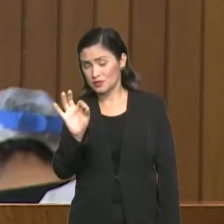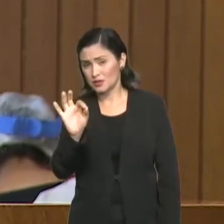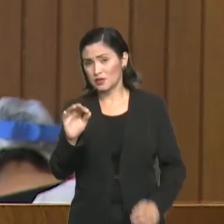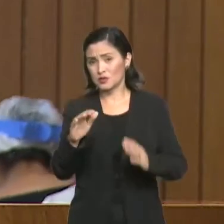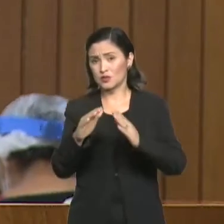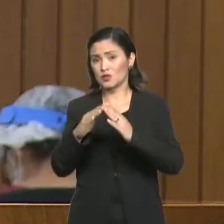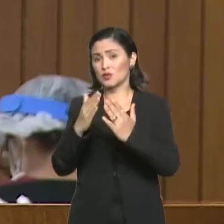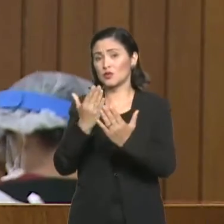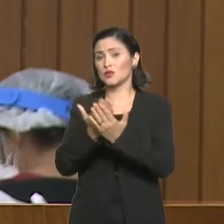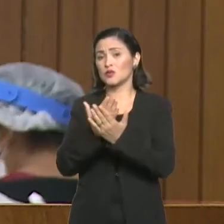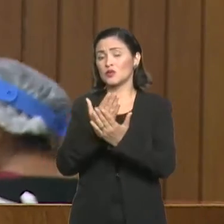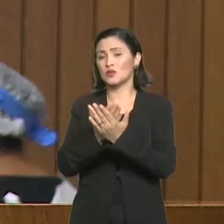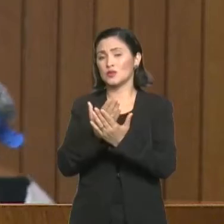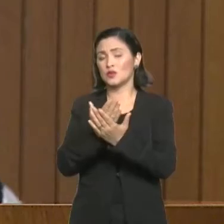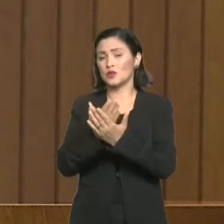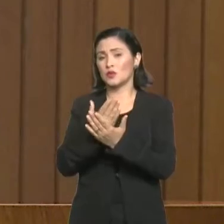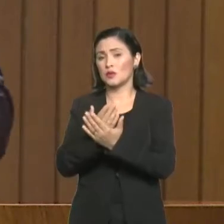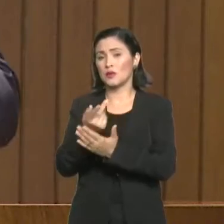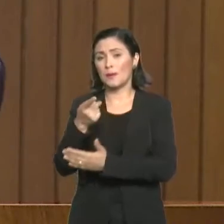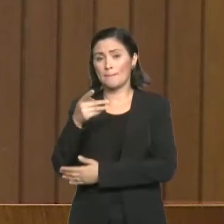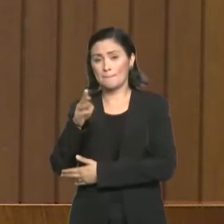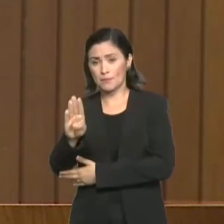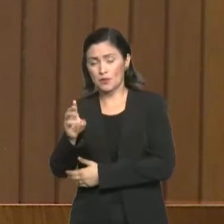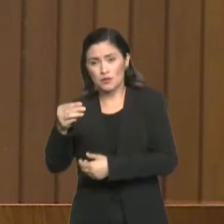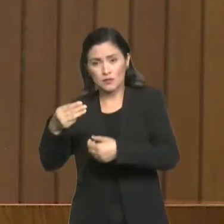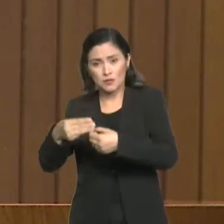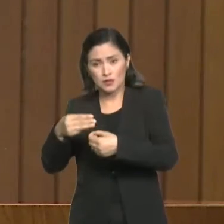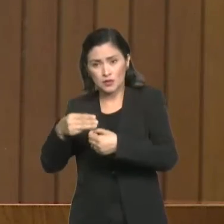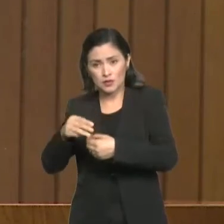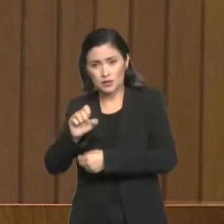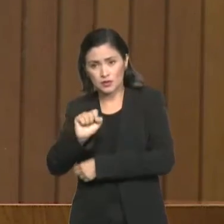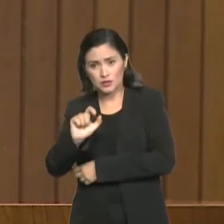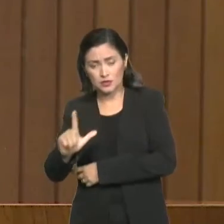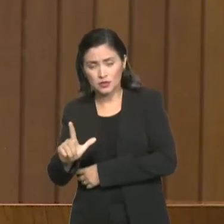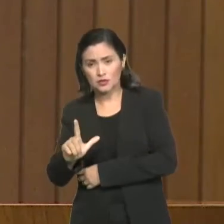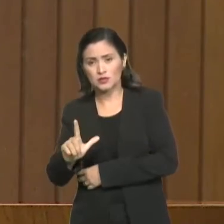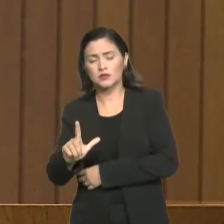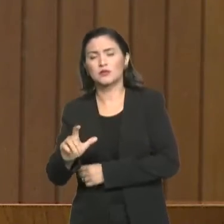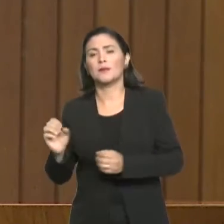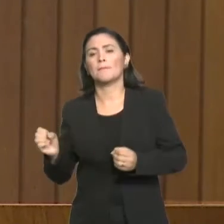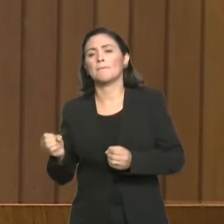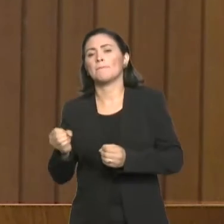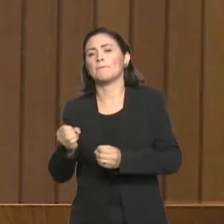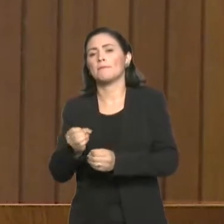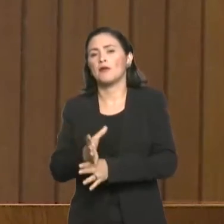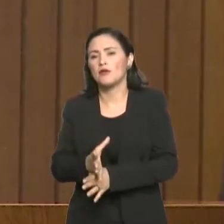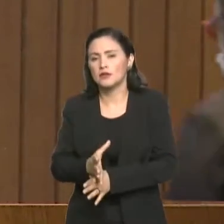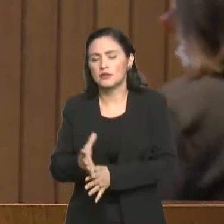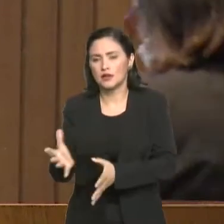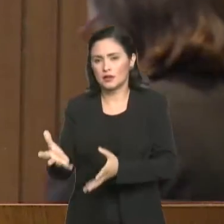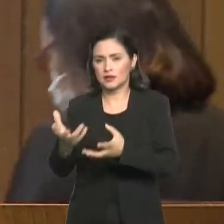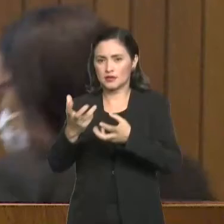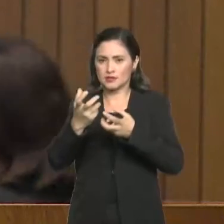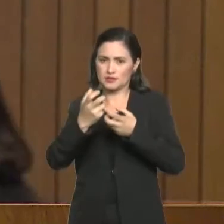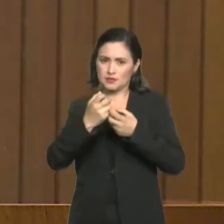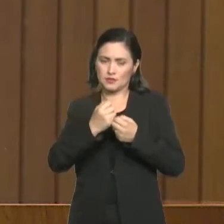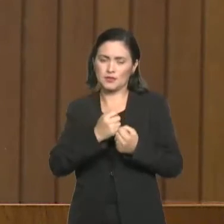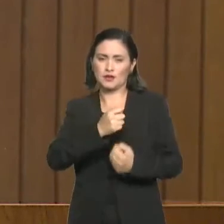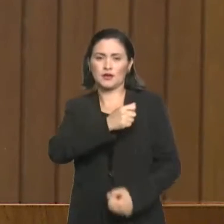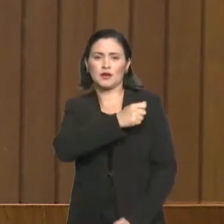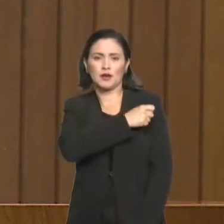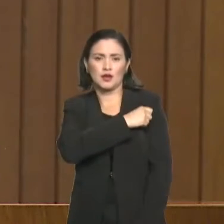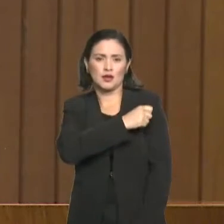públicas municipais de São Luís estão prontas para receber os alunos e